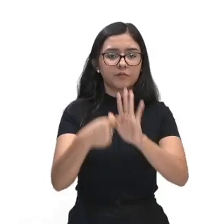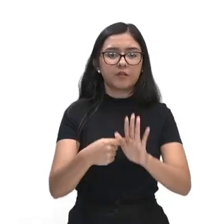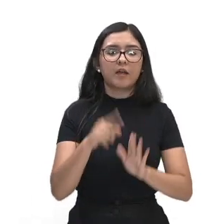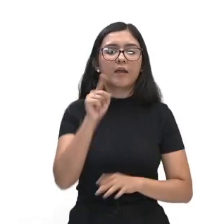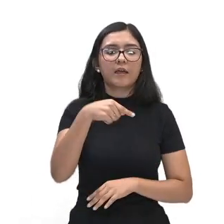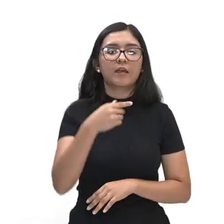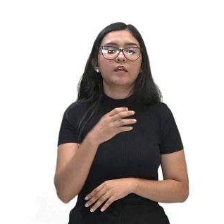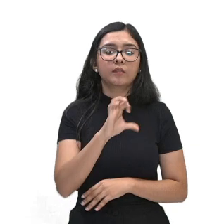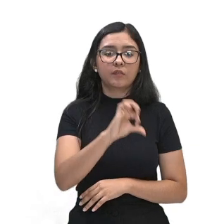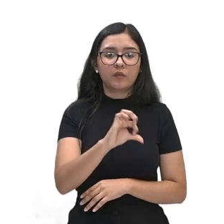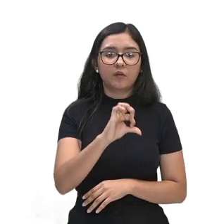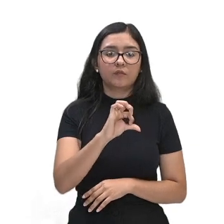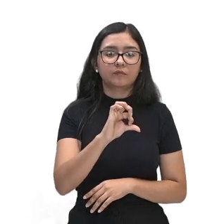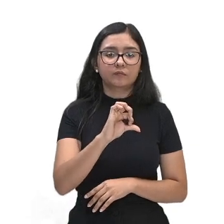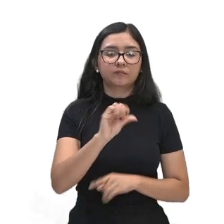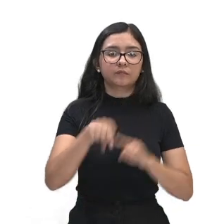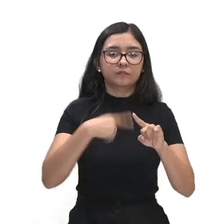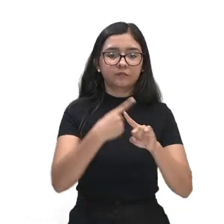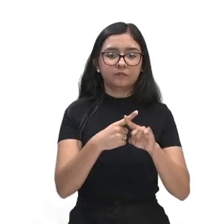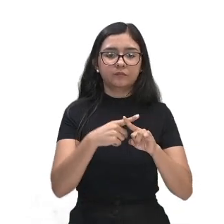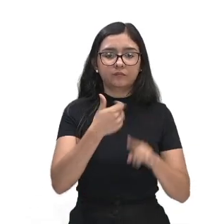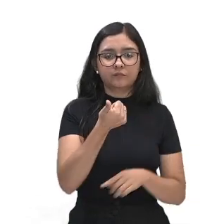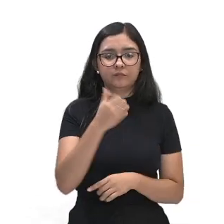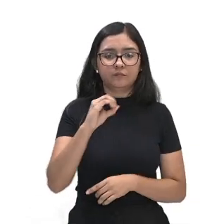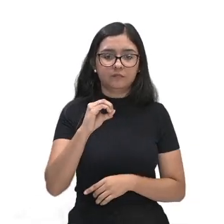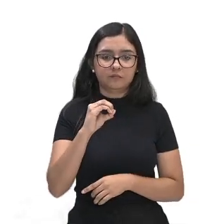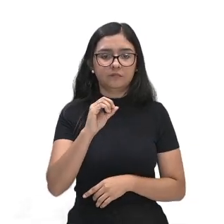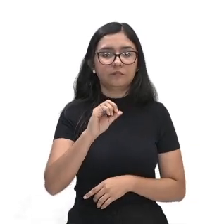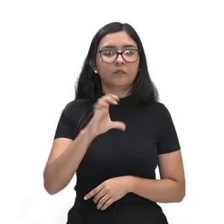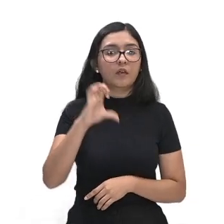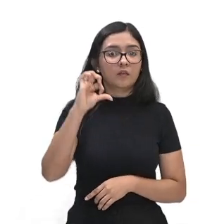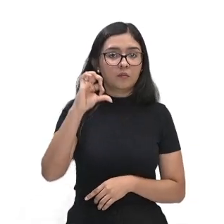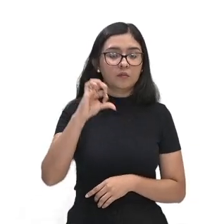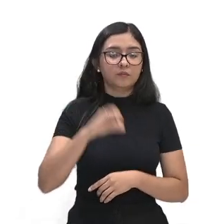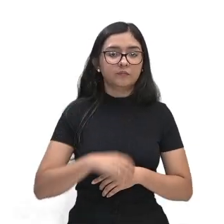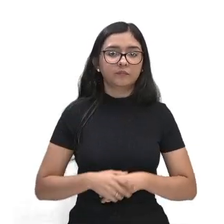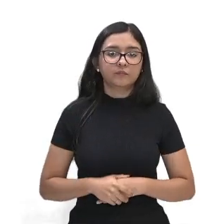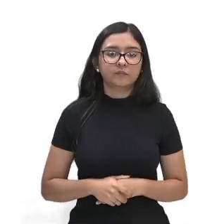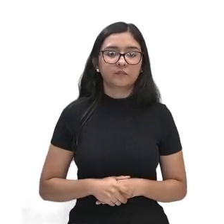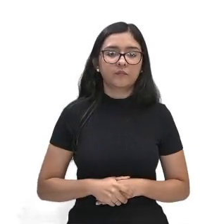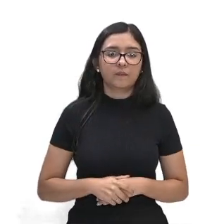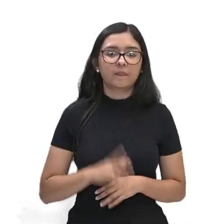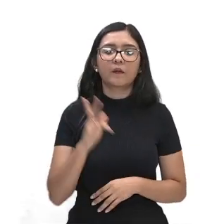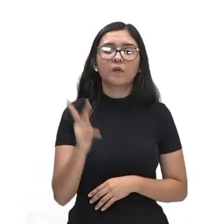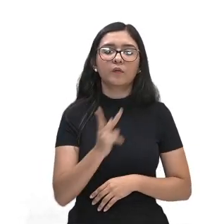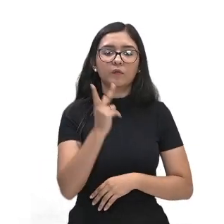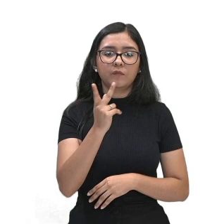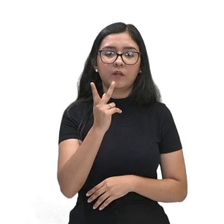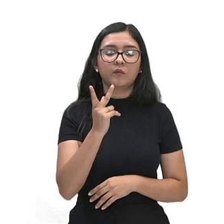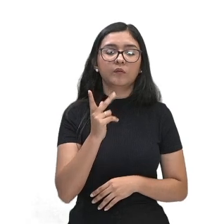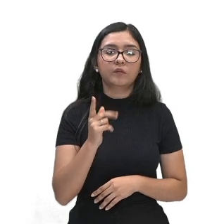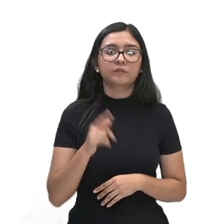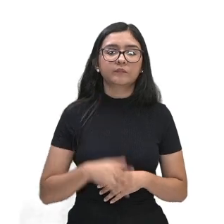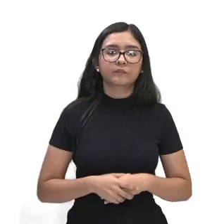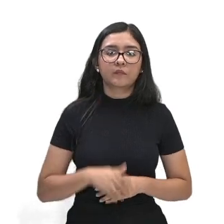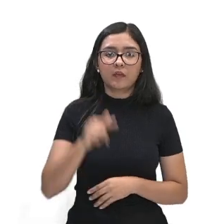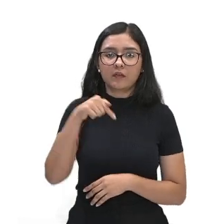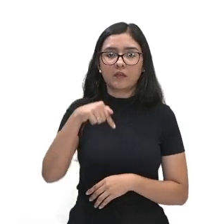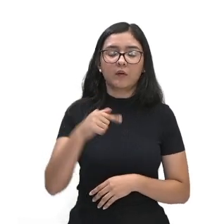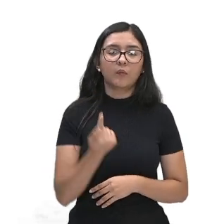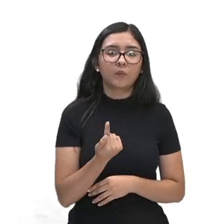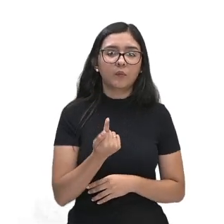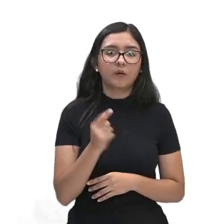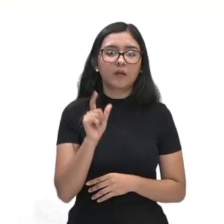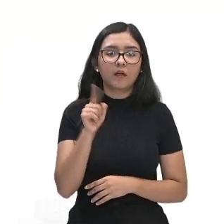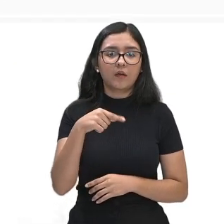9 vezes 10 a nona. O valor da carga Q1, olha